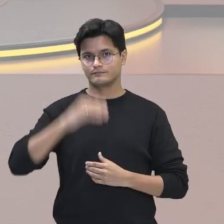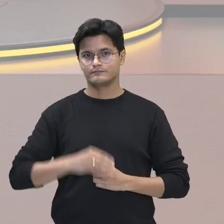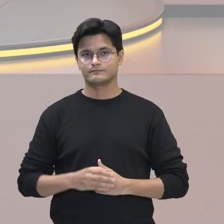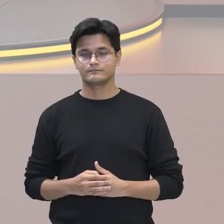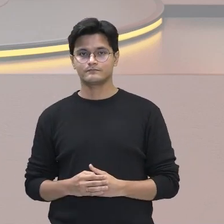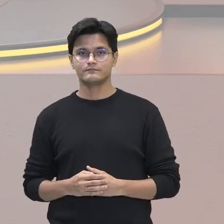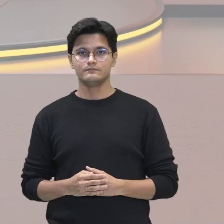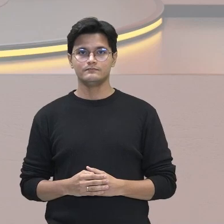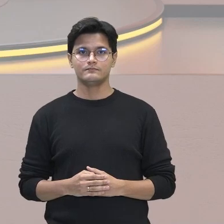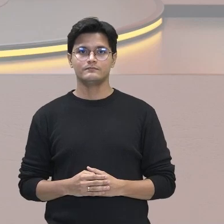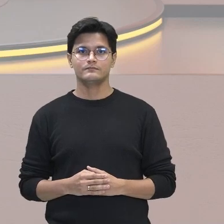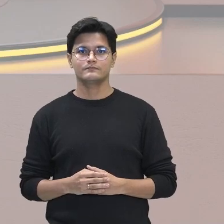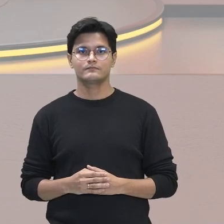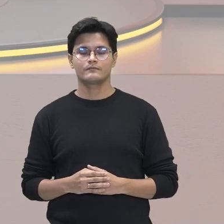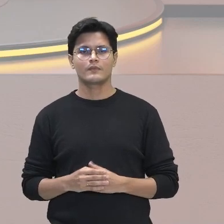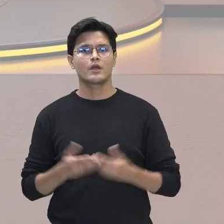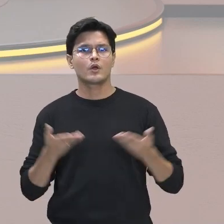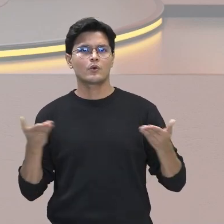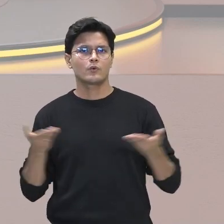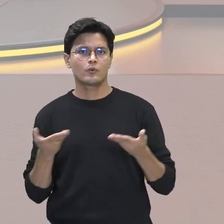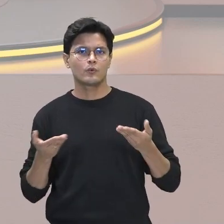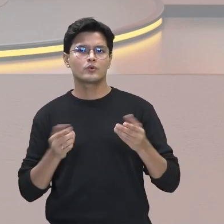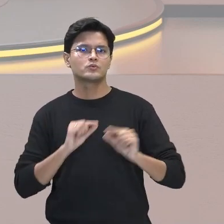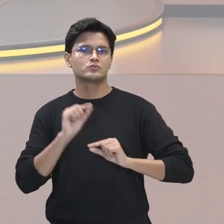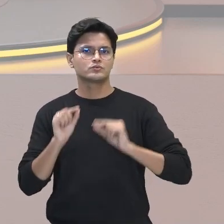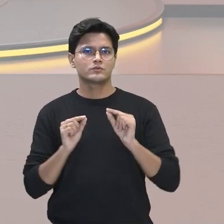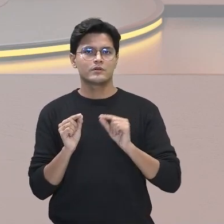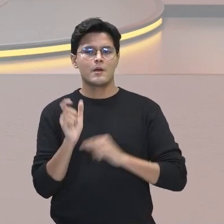conhecimento. Vamos então ver agora as